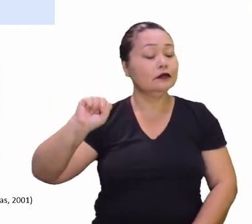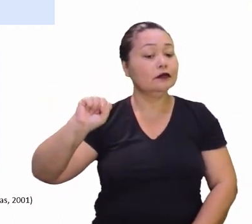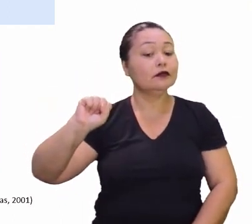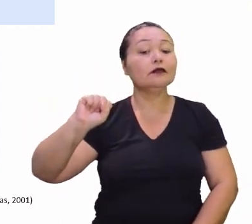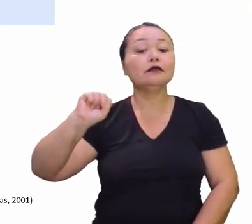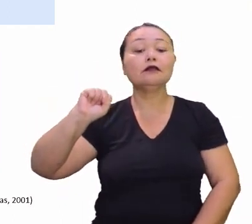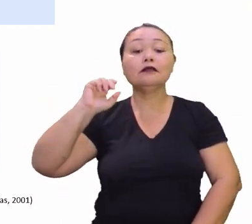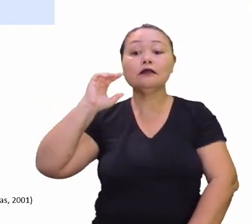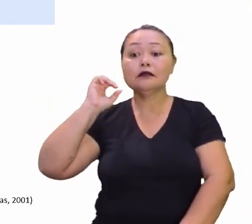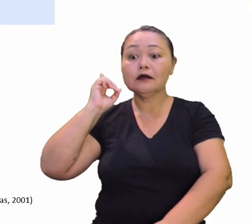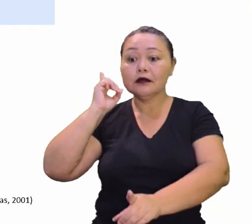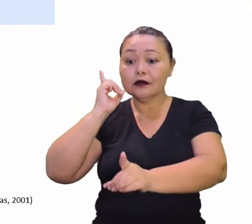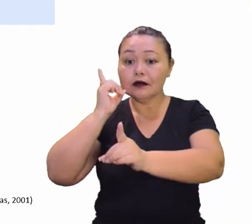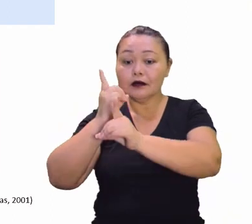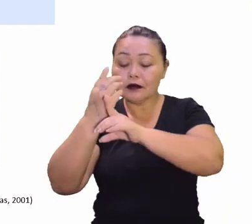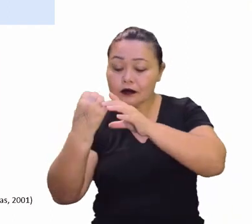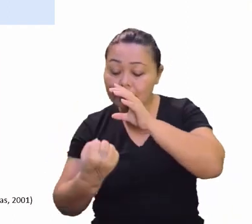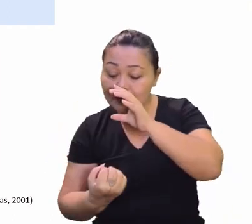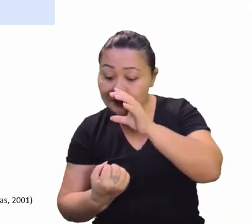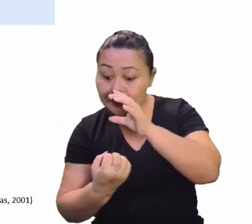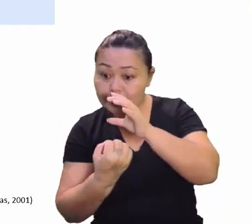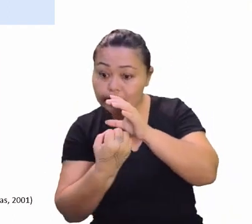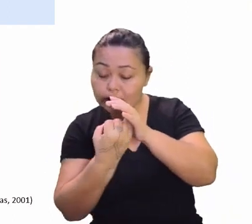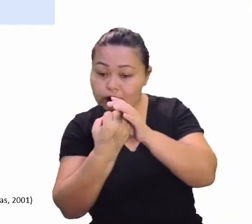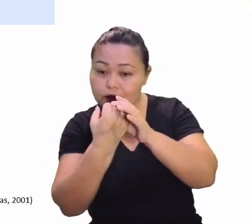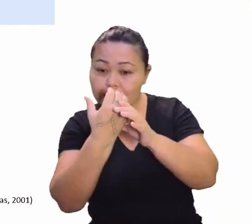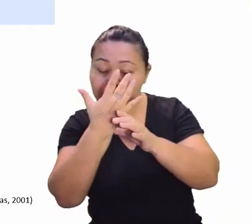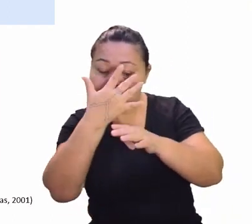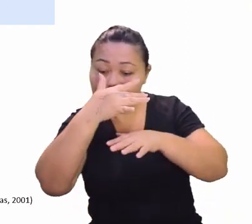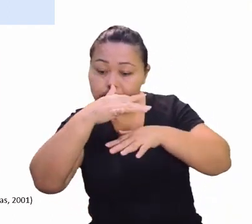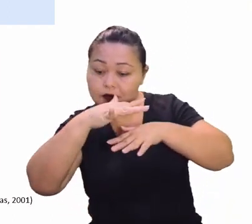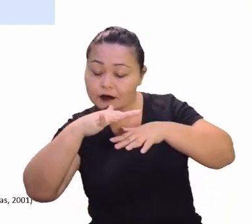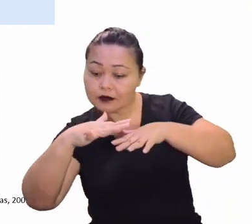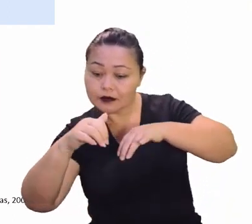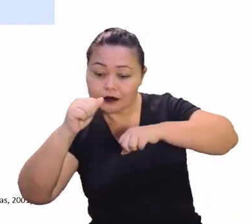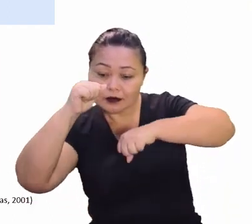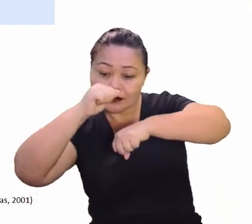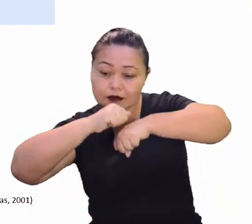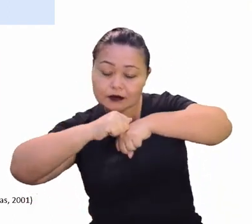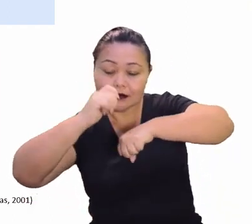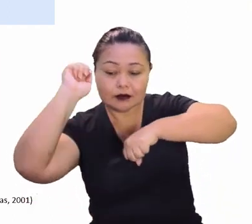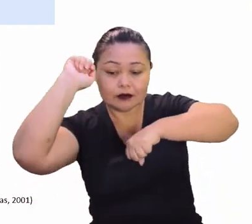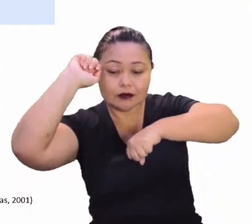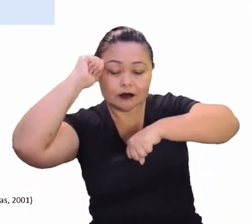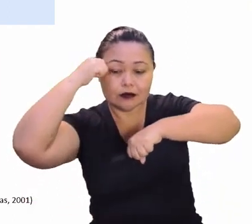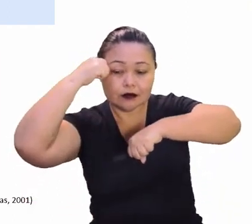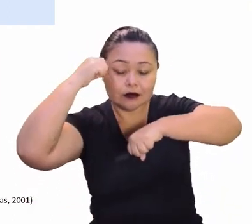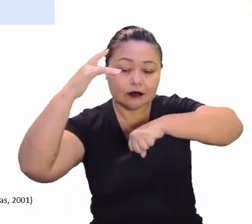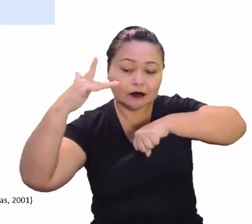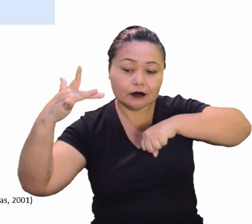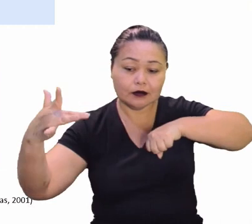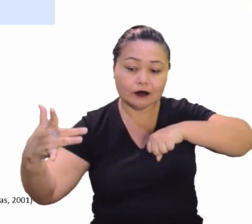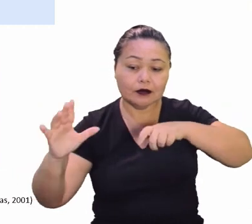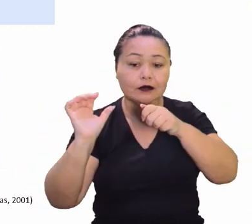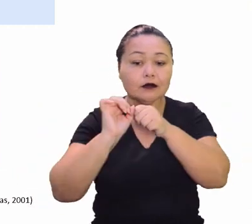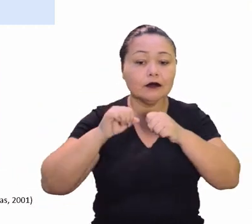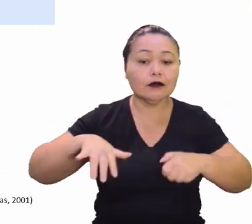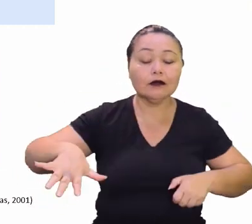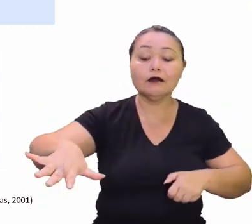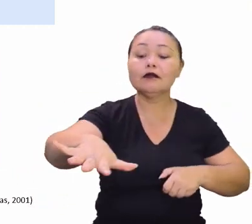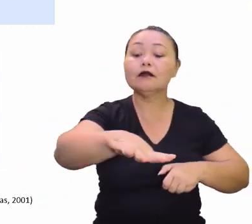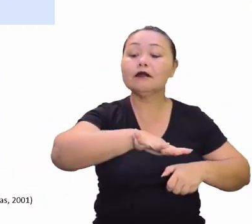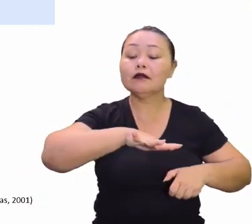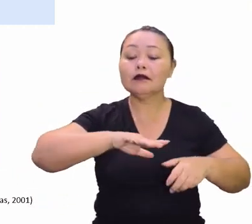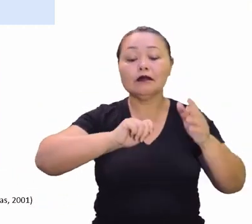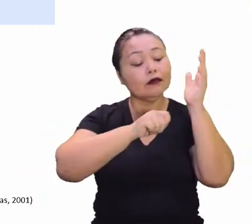1958 foram descobertos os primeiros aluviões de cassiterita em Rondônia, nas áreas de